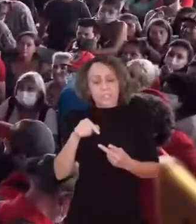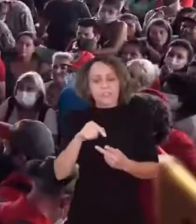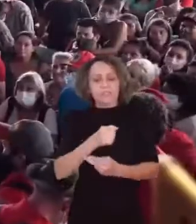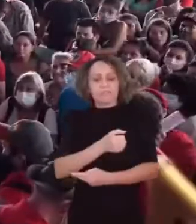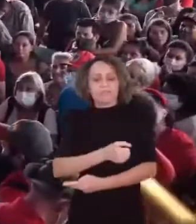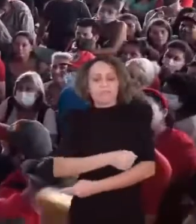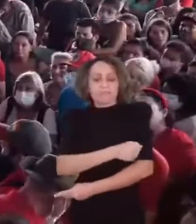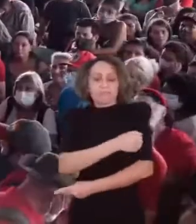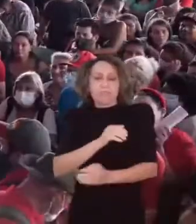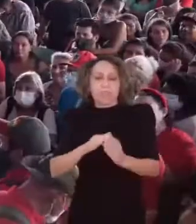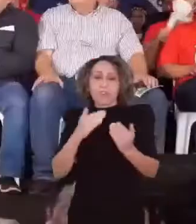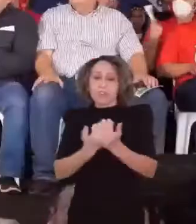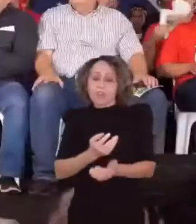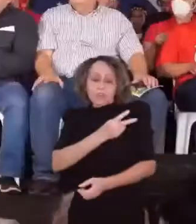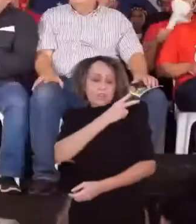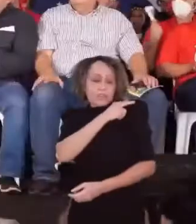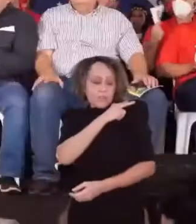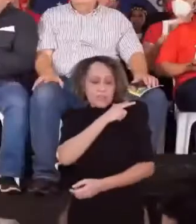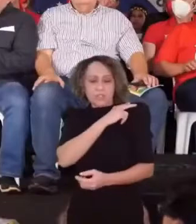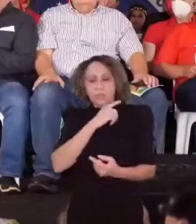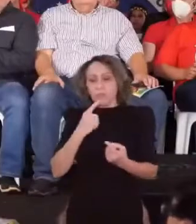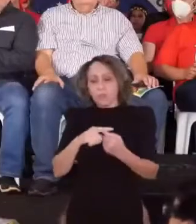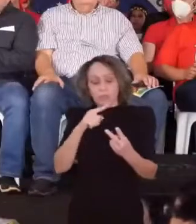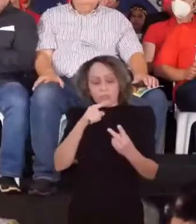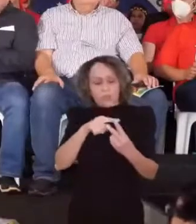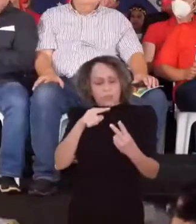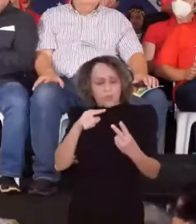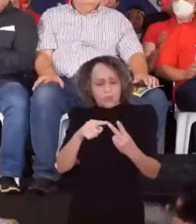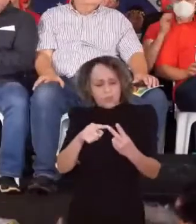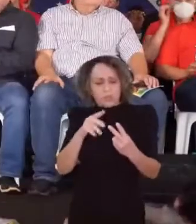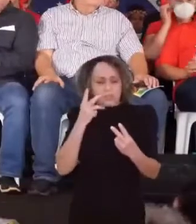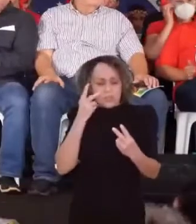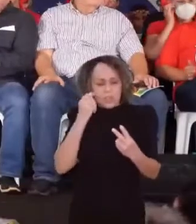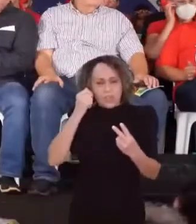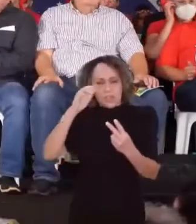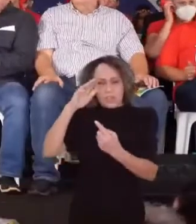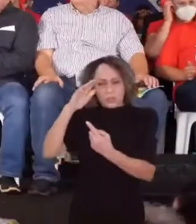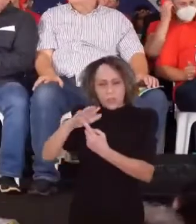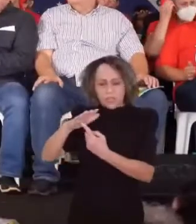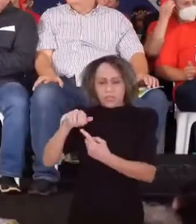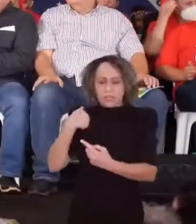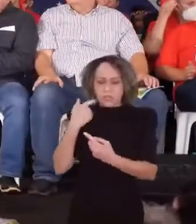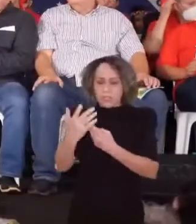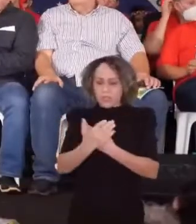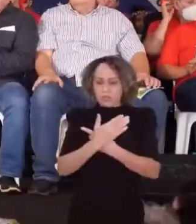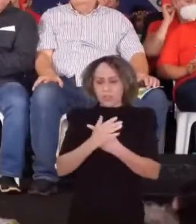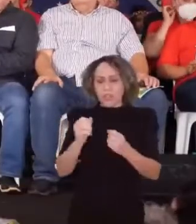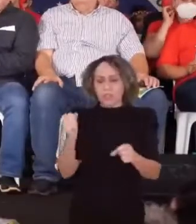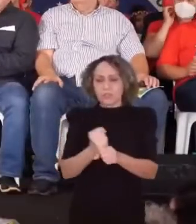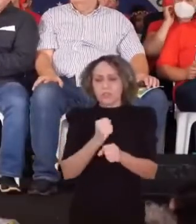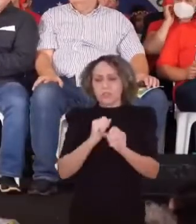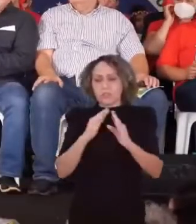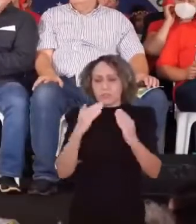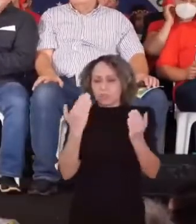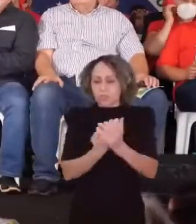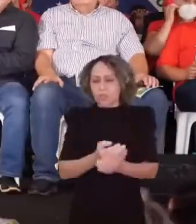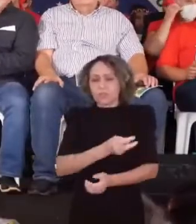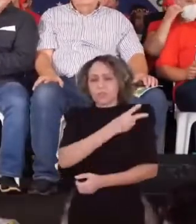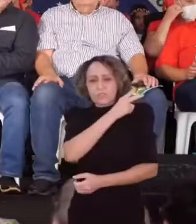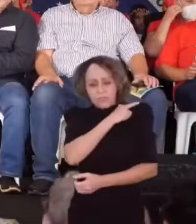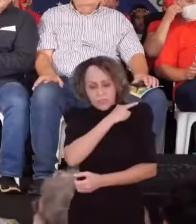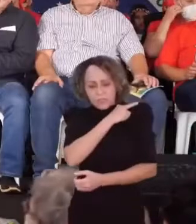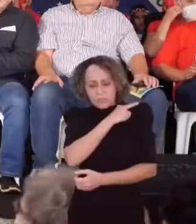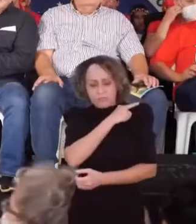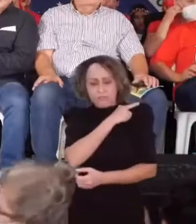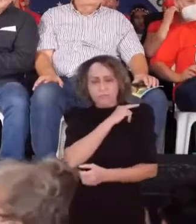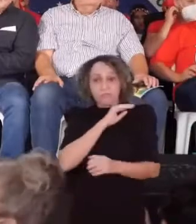política nacional. Né? Se você não tiver candidato lá para o MEC, aqui está cheio de pedagogas